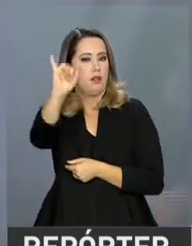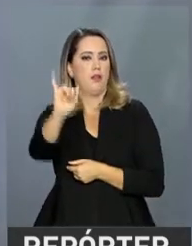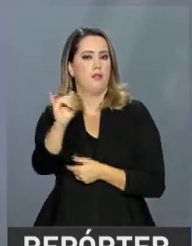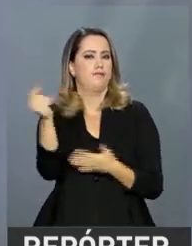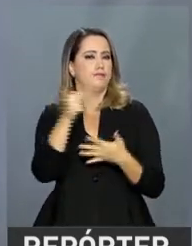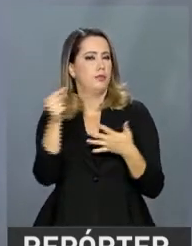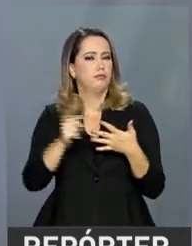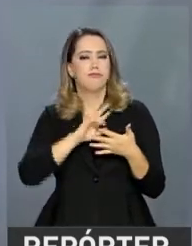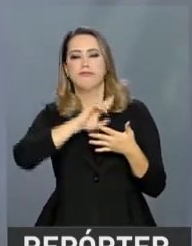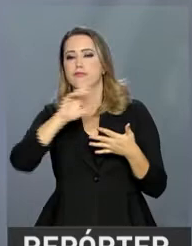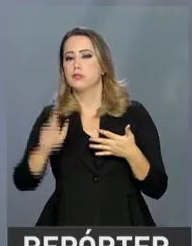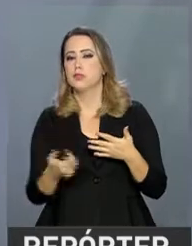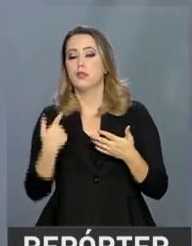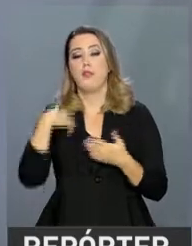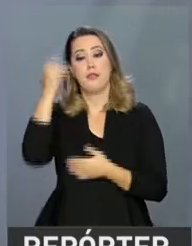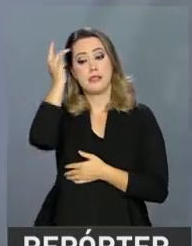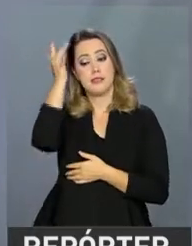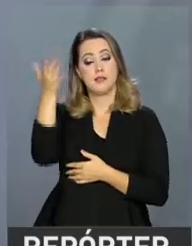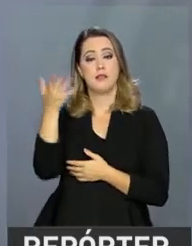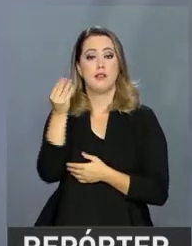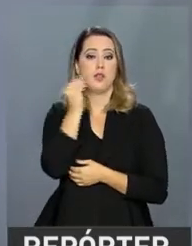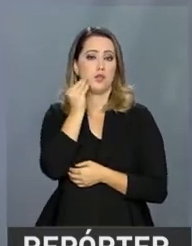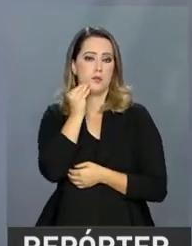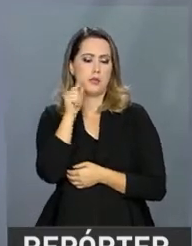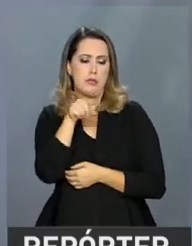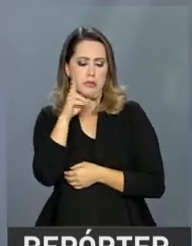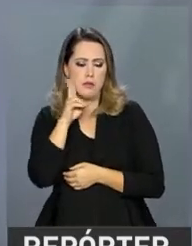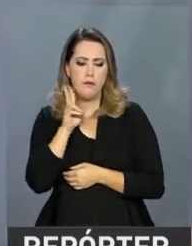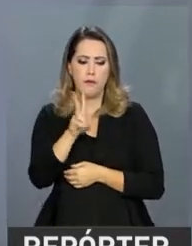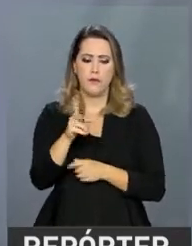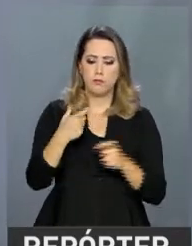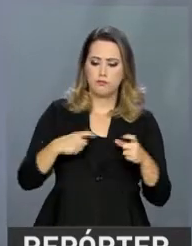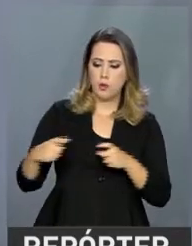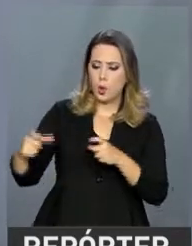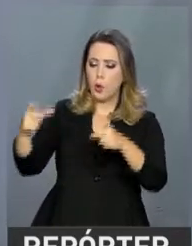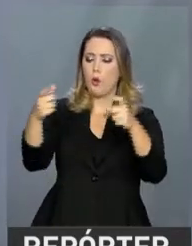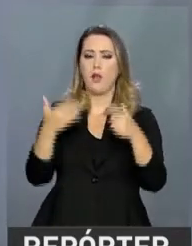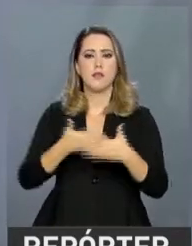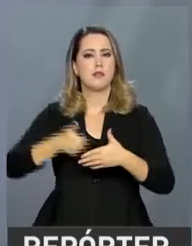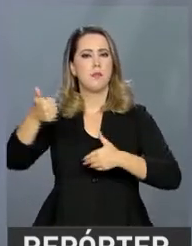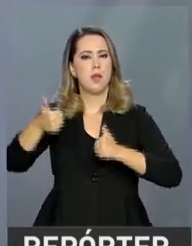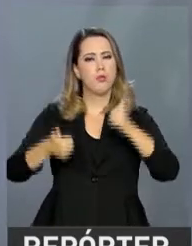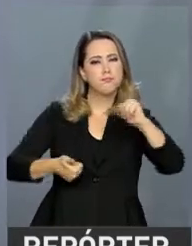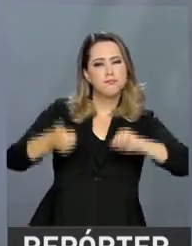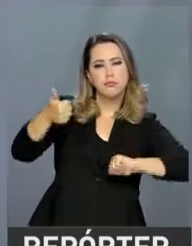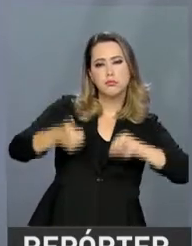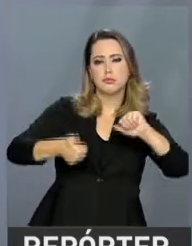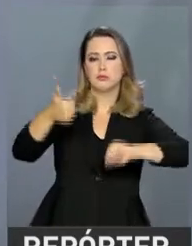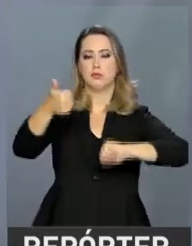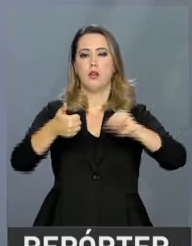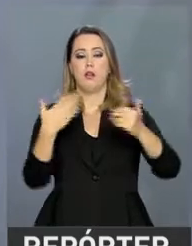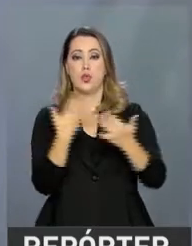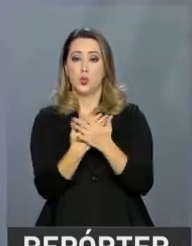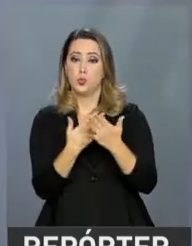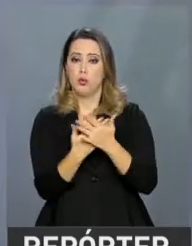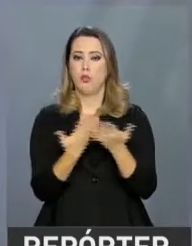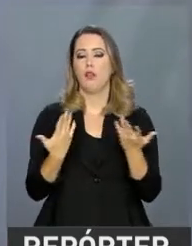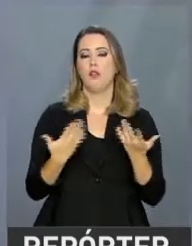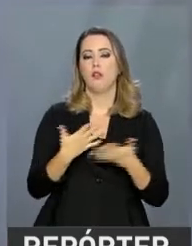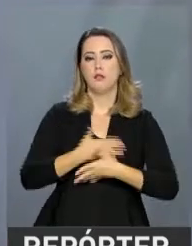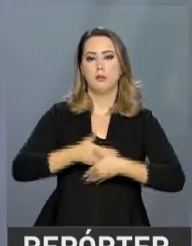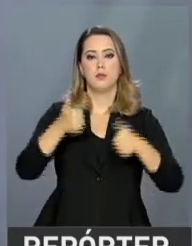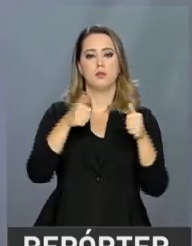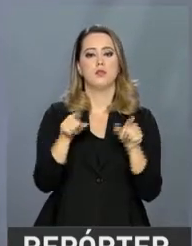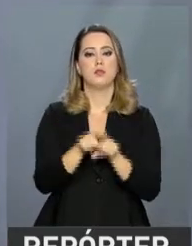nós teremos mais facilidade de encontrar experiências exitosas porque daremos escala aos estudos que cada um faz e precisa ter a